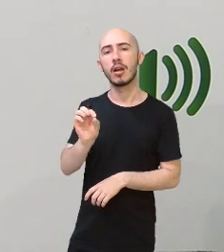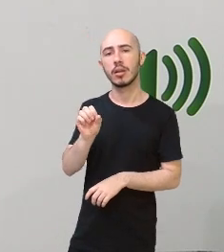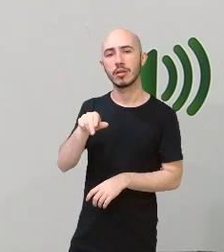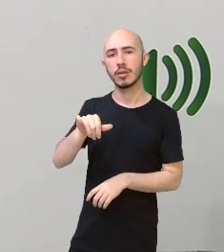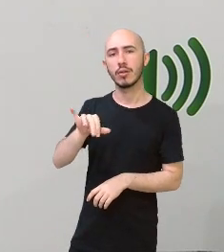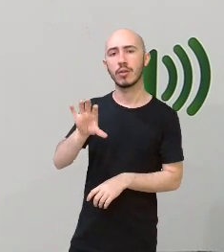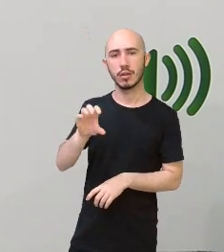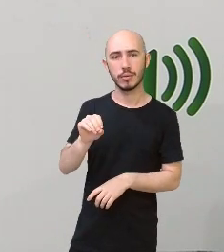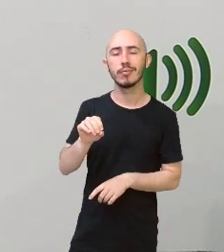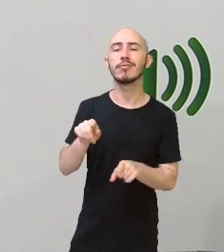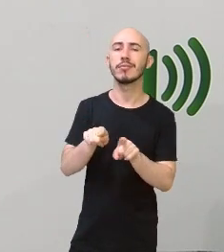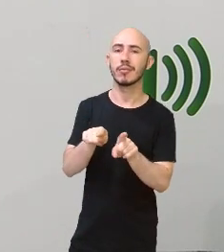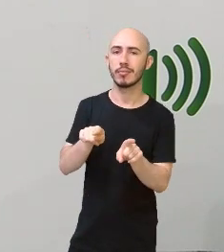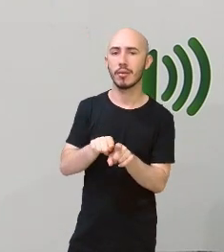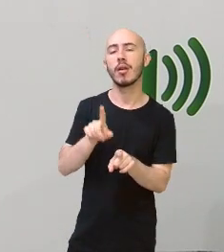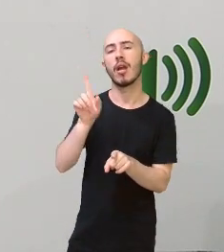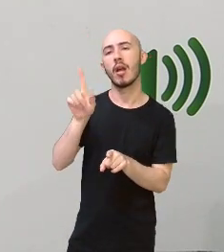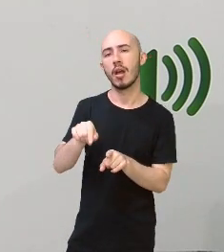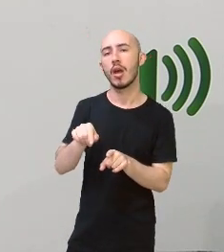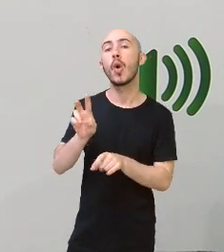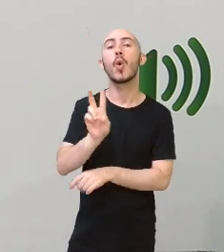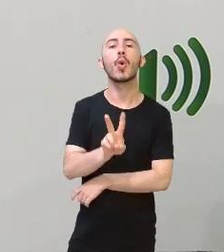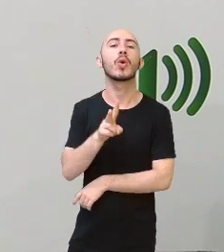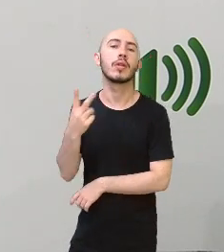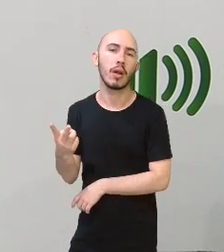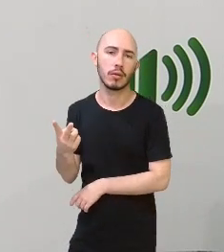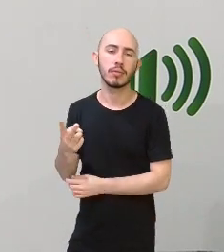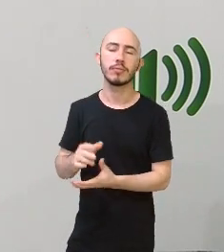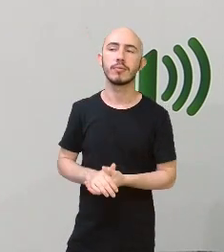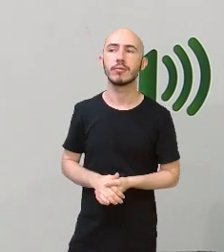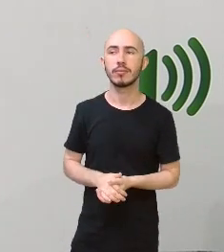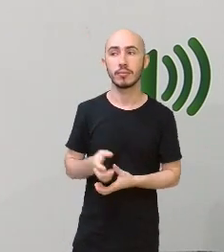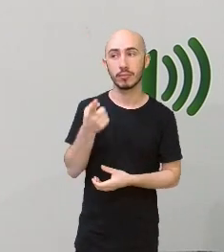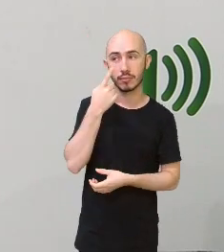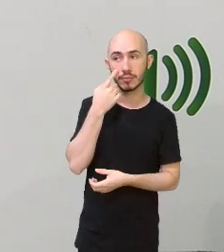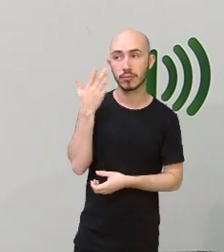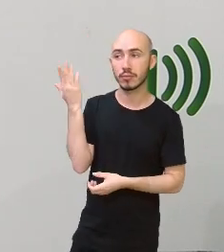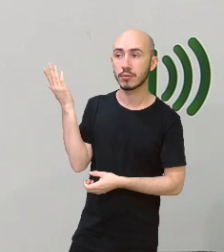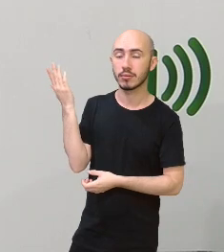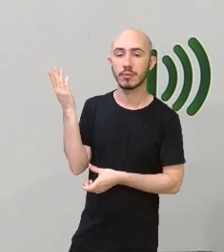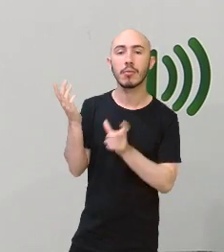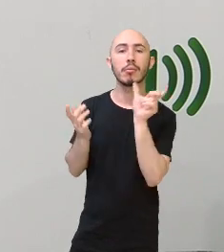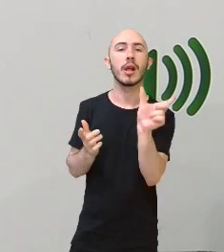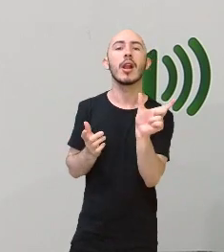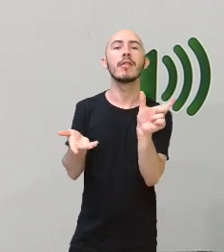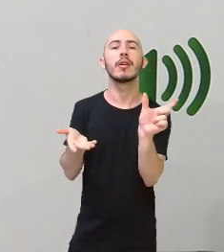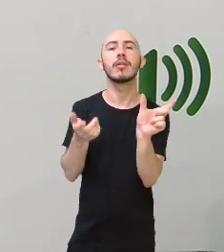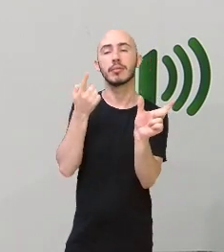significa, e antônimo é o contrário. Vamos ver essa outra palavra aqui embaixo?